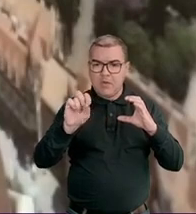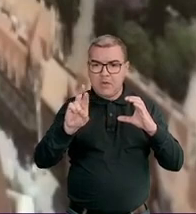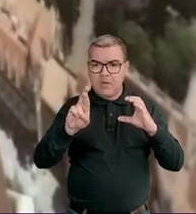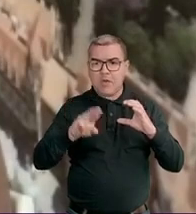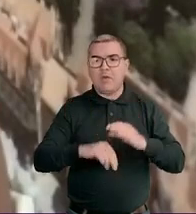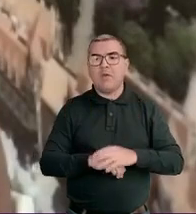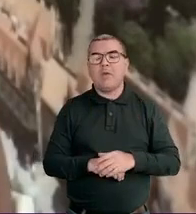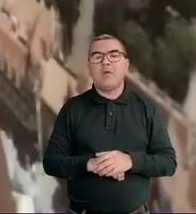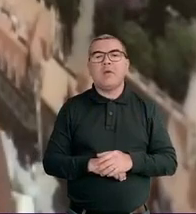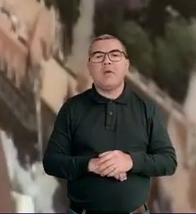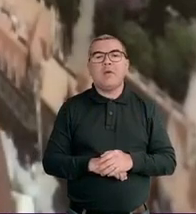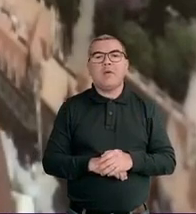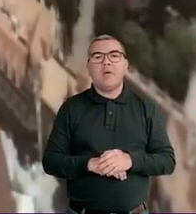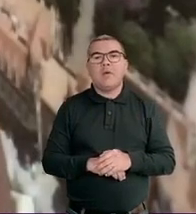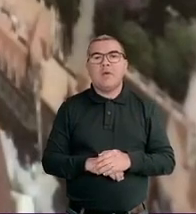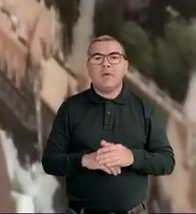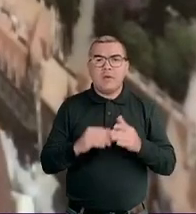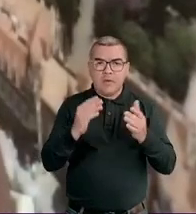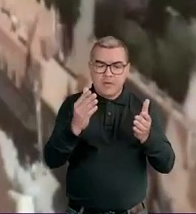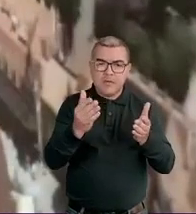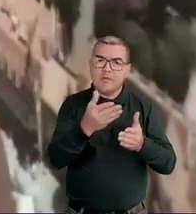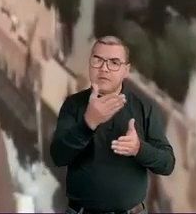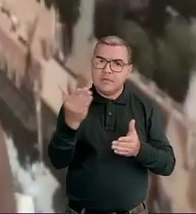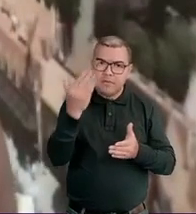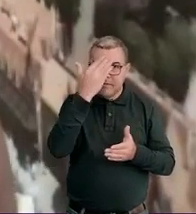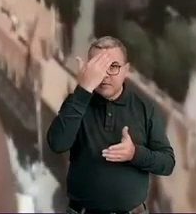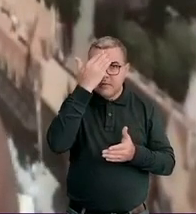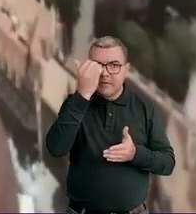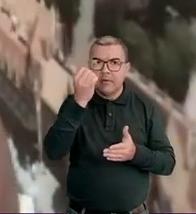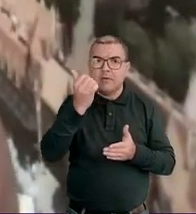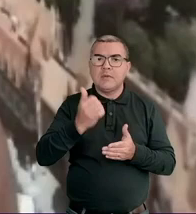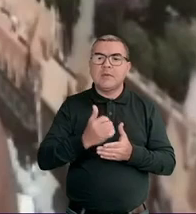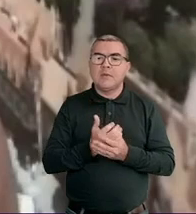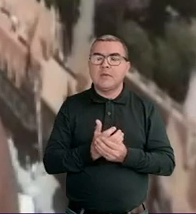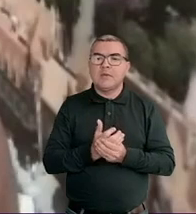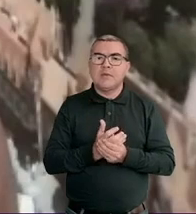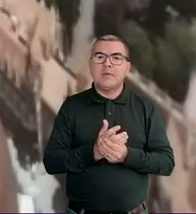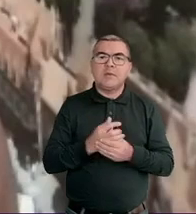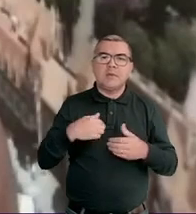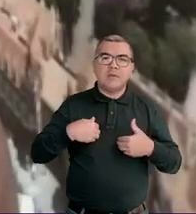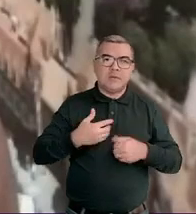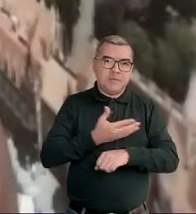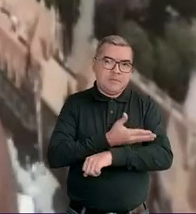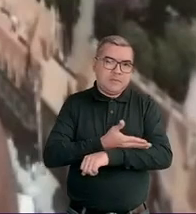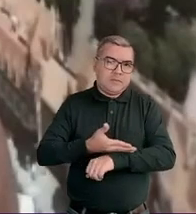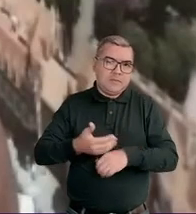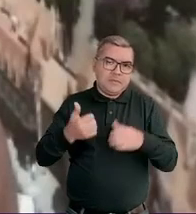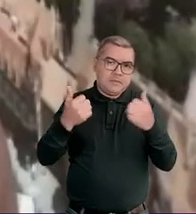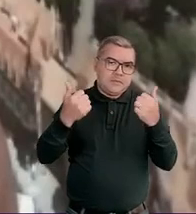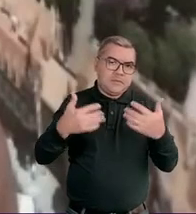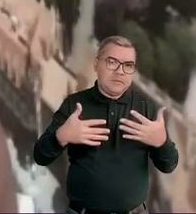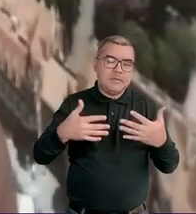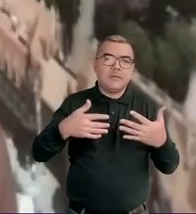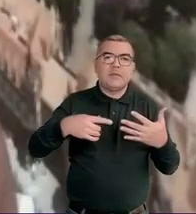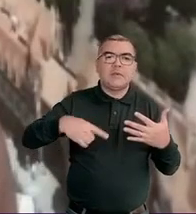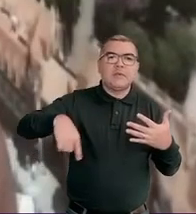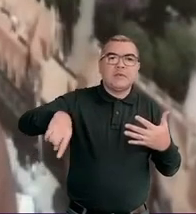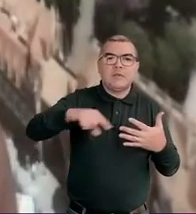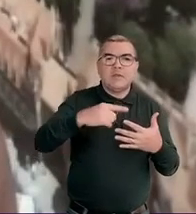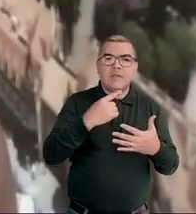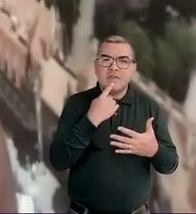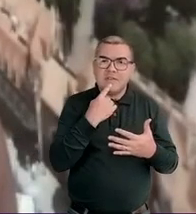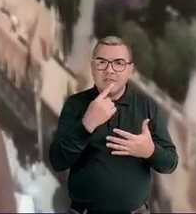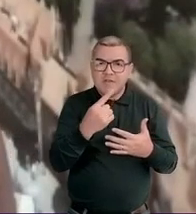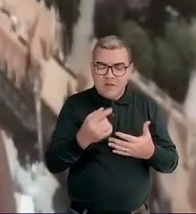mieloma múltiplo. Como vocês sabem, eu costumo dizer que o que a gente faz na